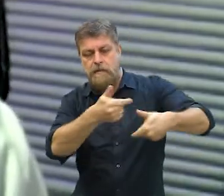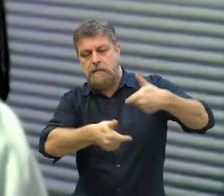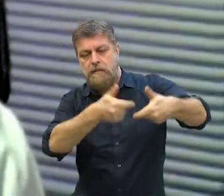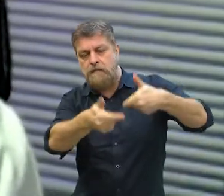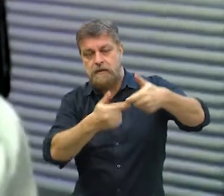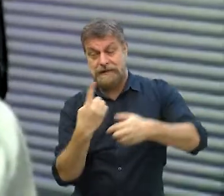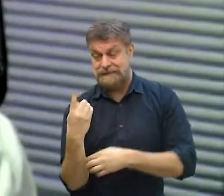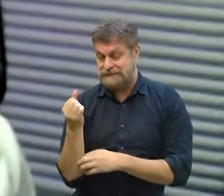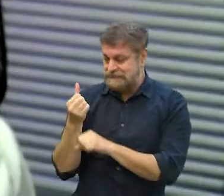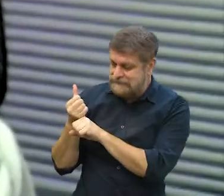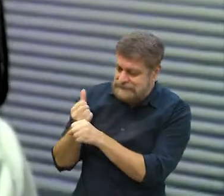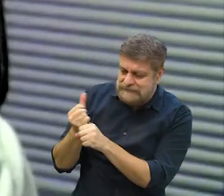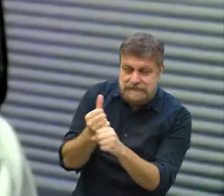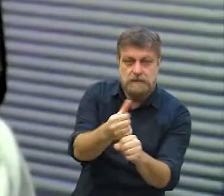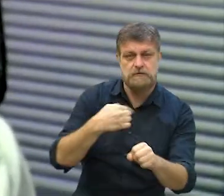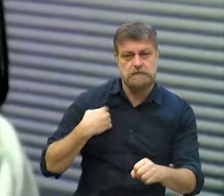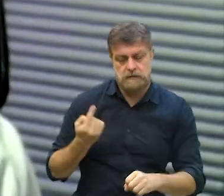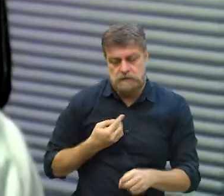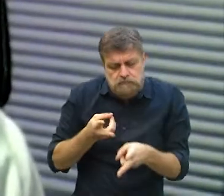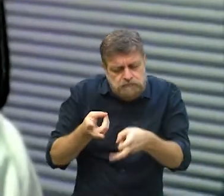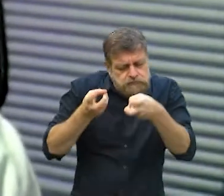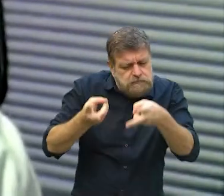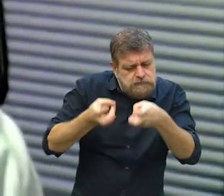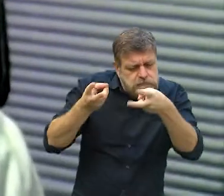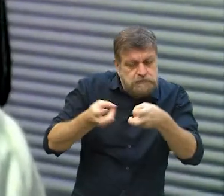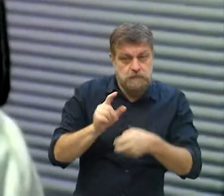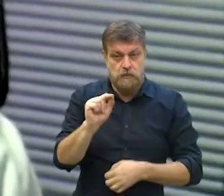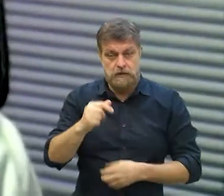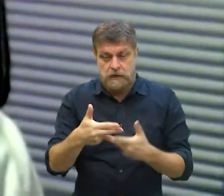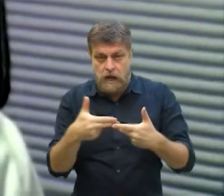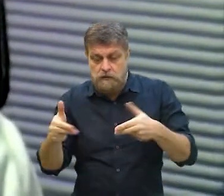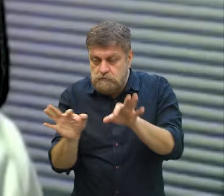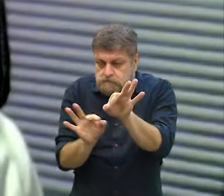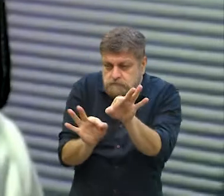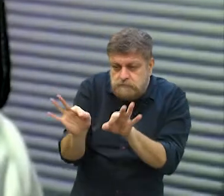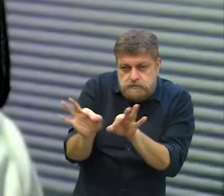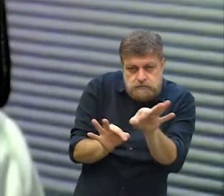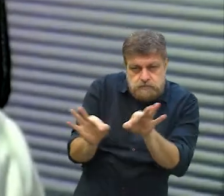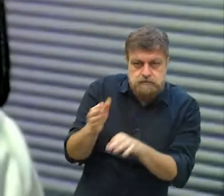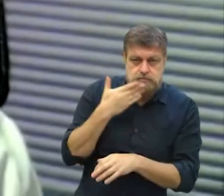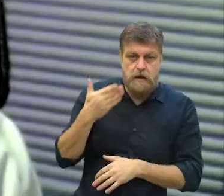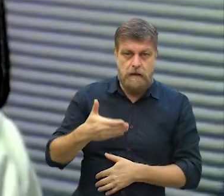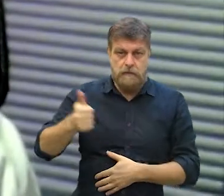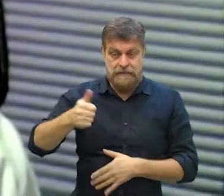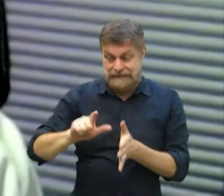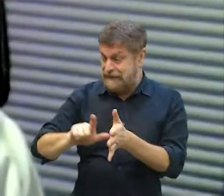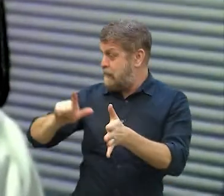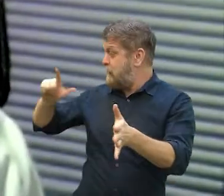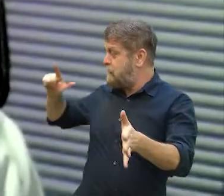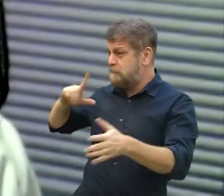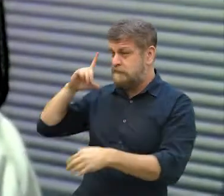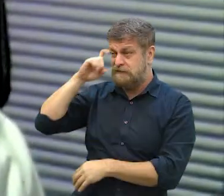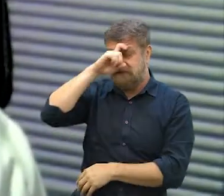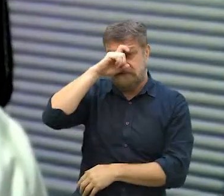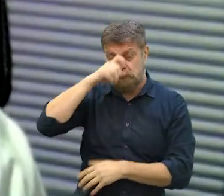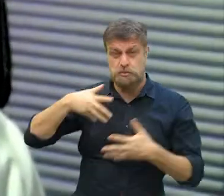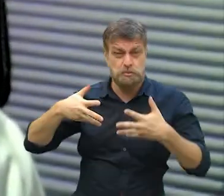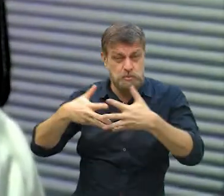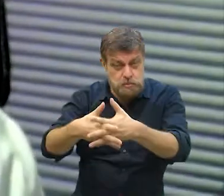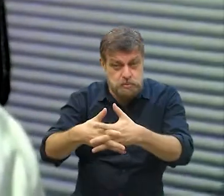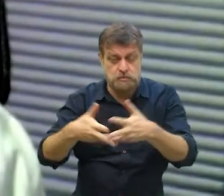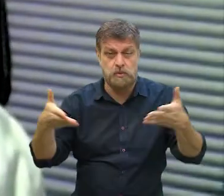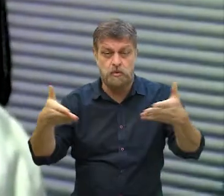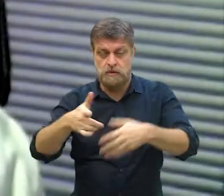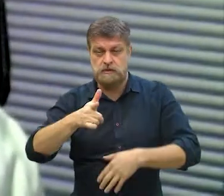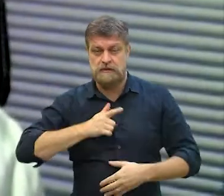E nesses últimos 16 anos, a gente tem notado que realmente as coisas se organizaram bastante. Antes era muito mais